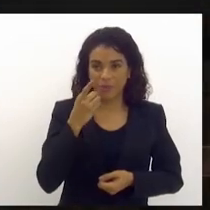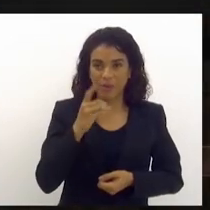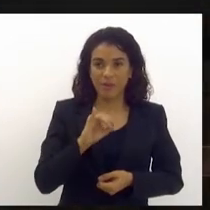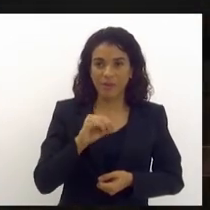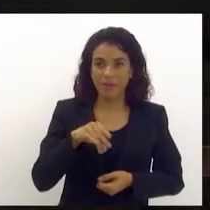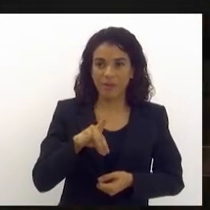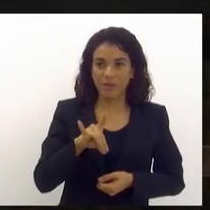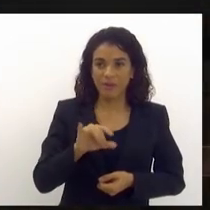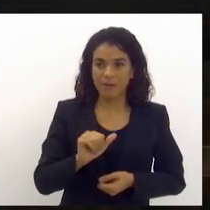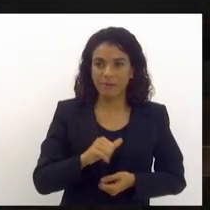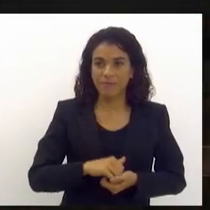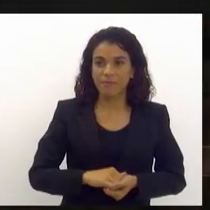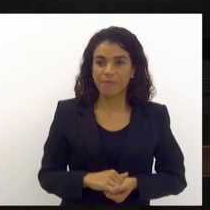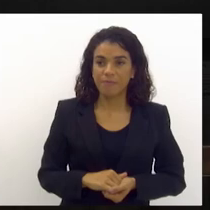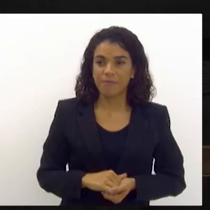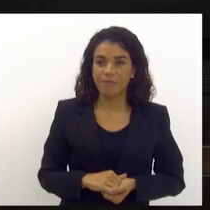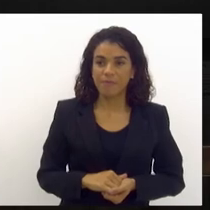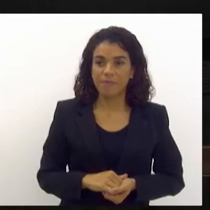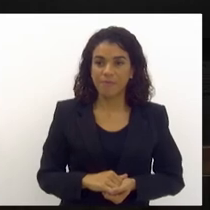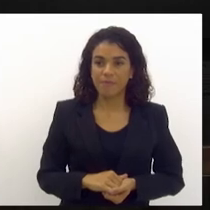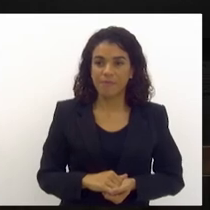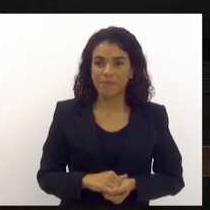também.